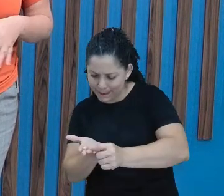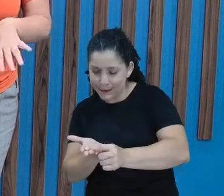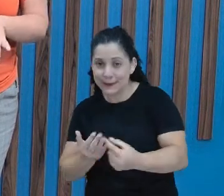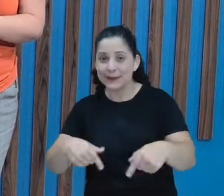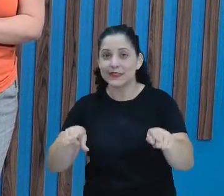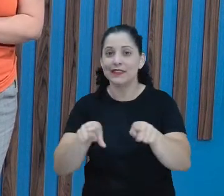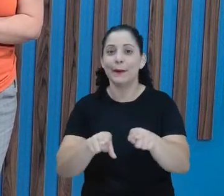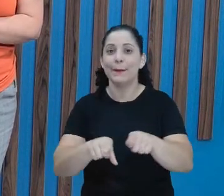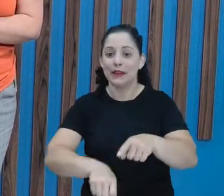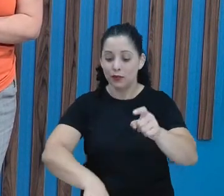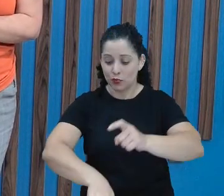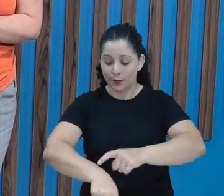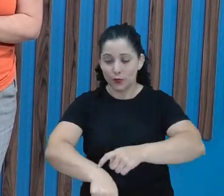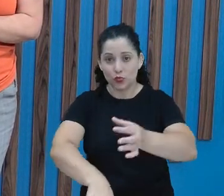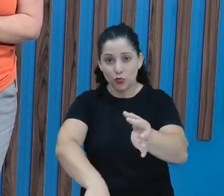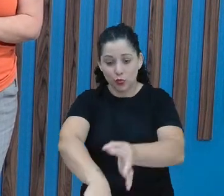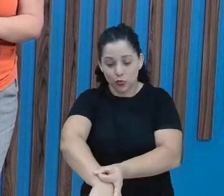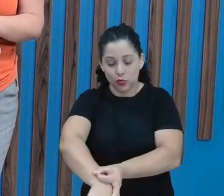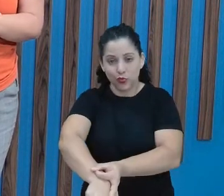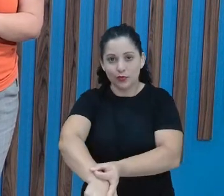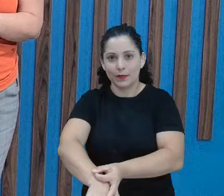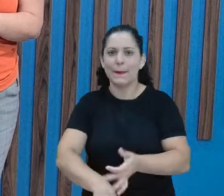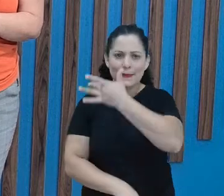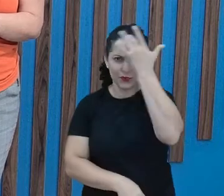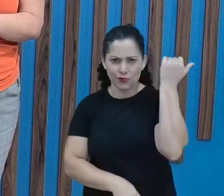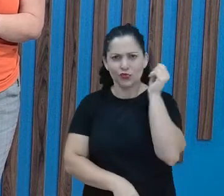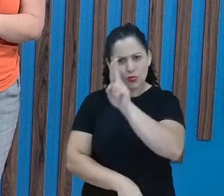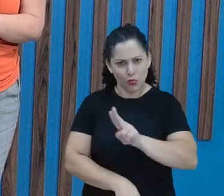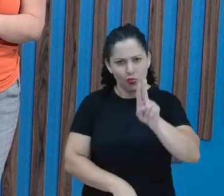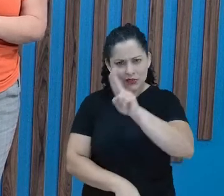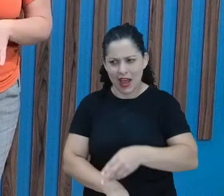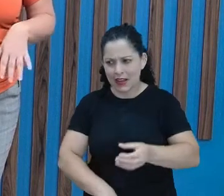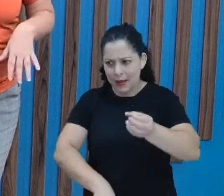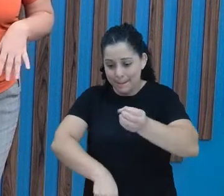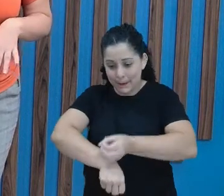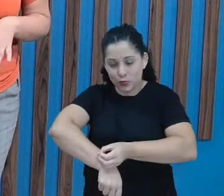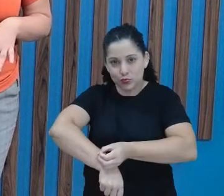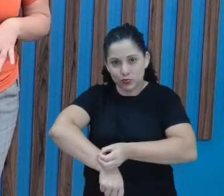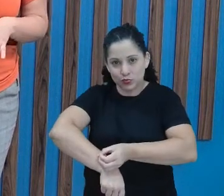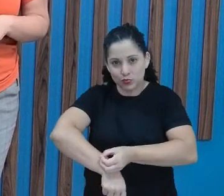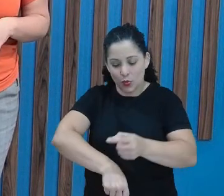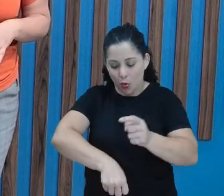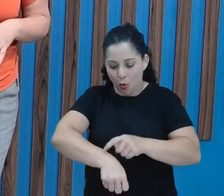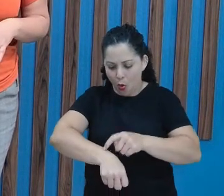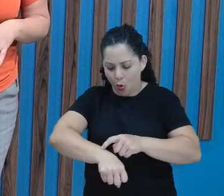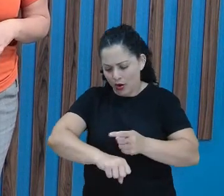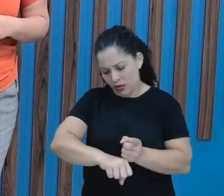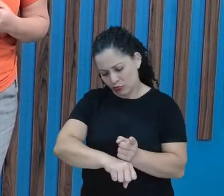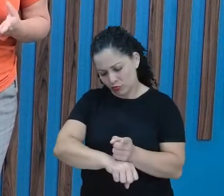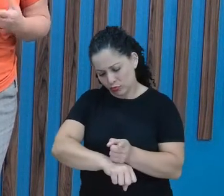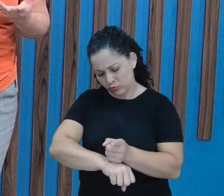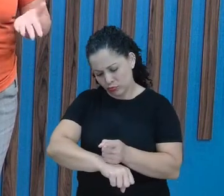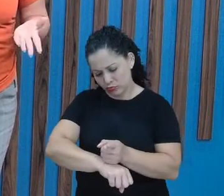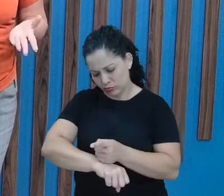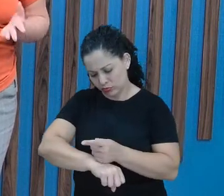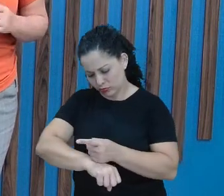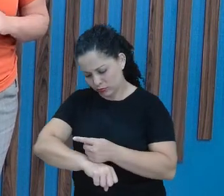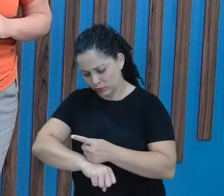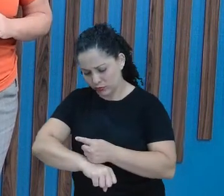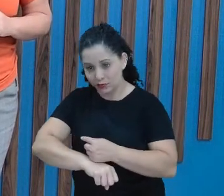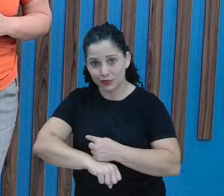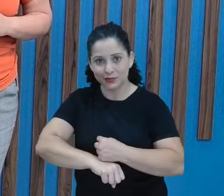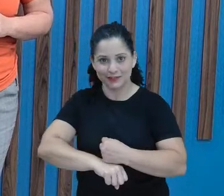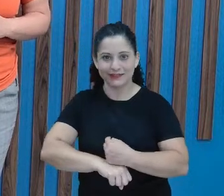mesmo no pulso. Pessoas gostam de usar relógio aí, o relógio de pulso, para acompanhar a passagem do tempo, das